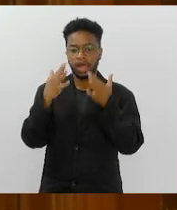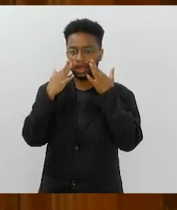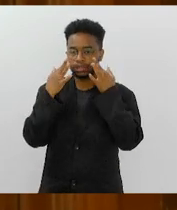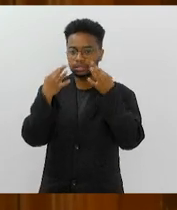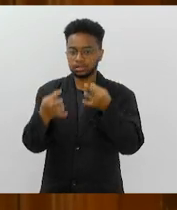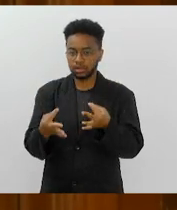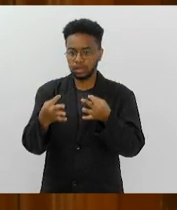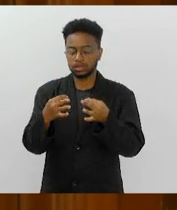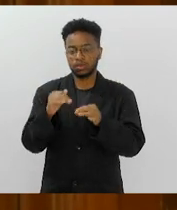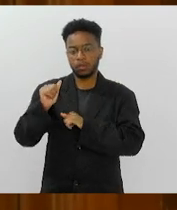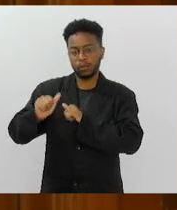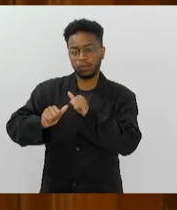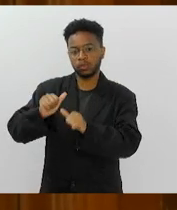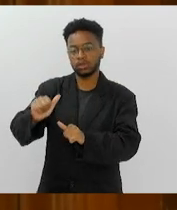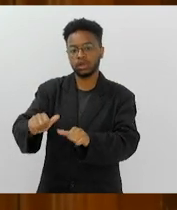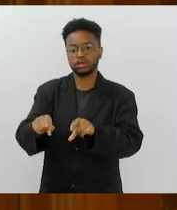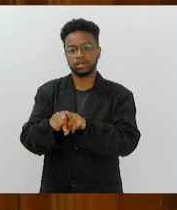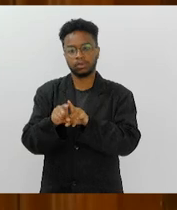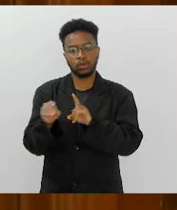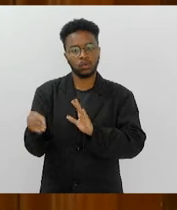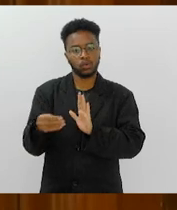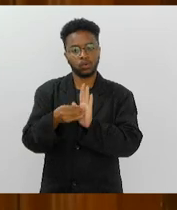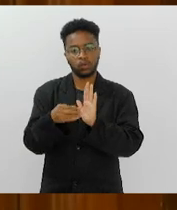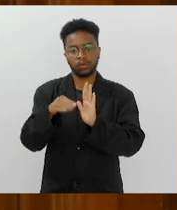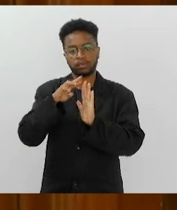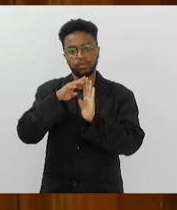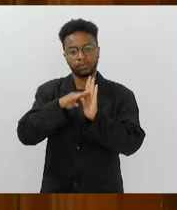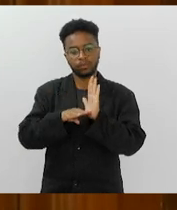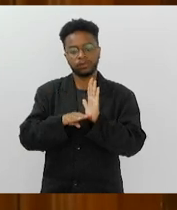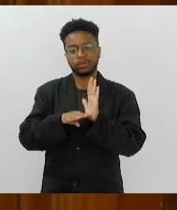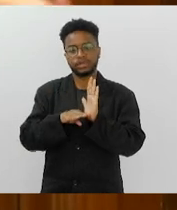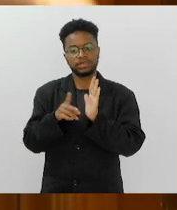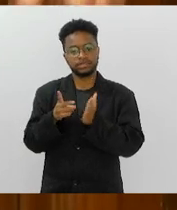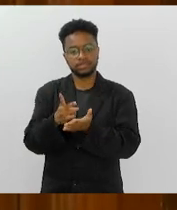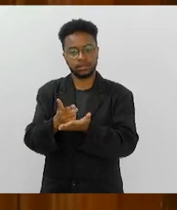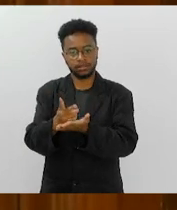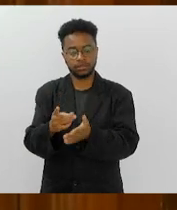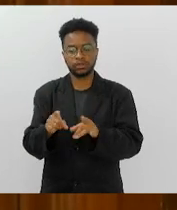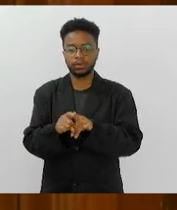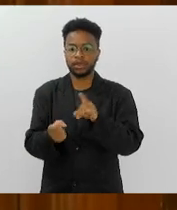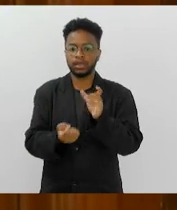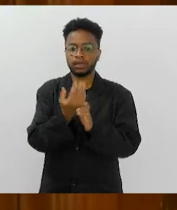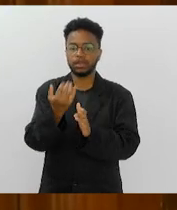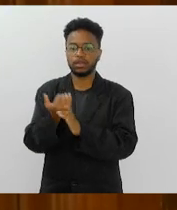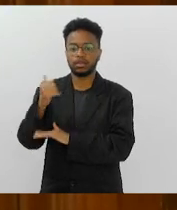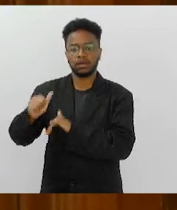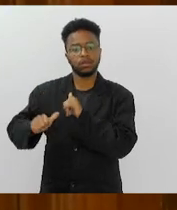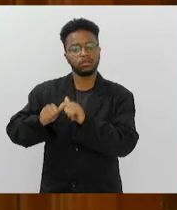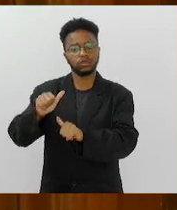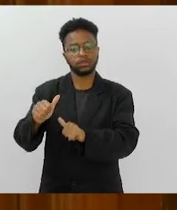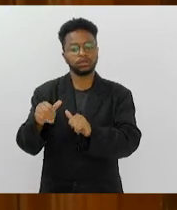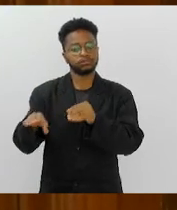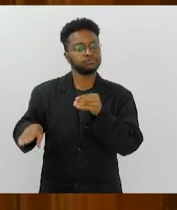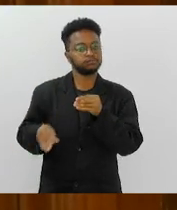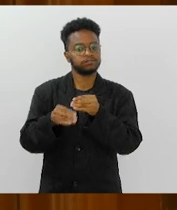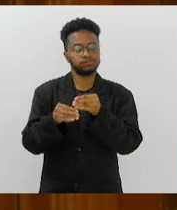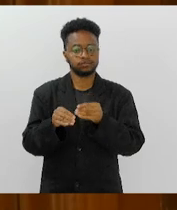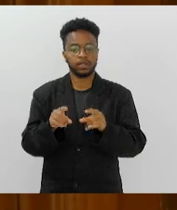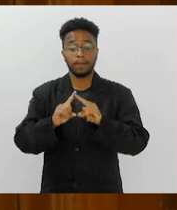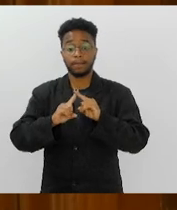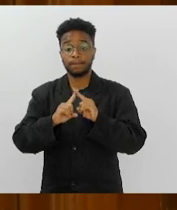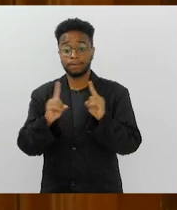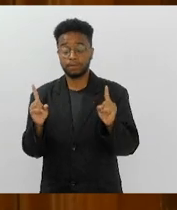está atento às modificações e atualizando esses protocolos sempre, e criando essas modificações para serem implementadas, né? Mas